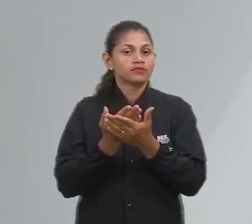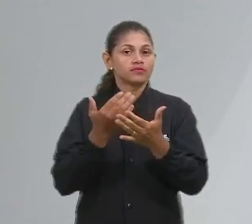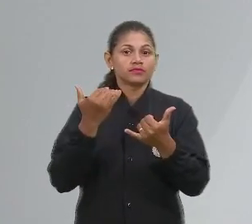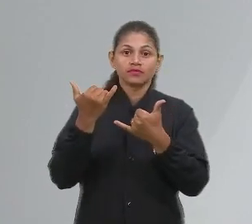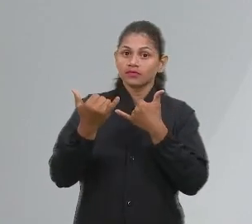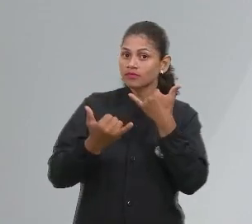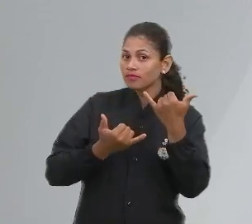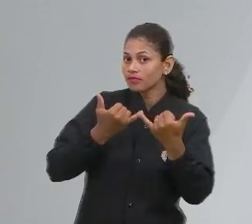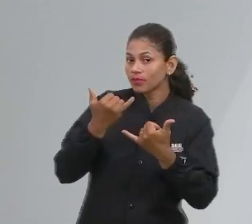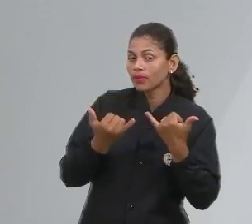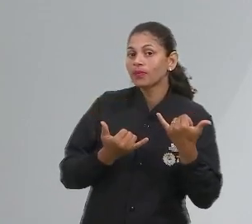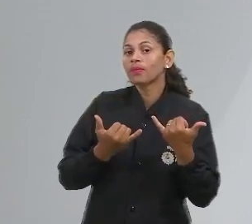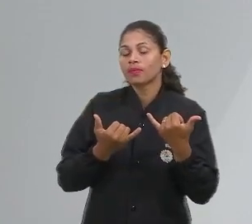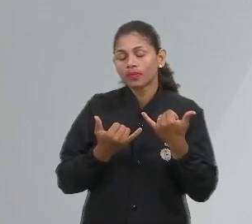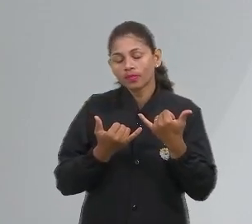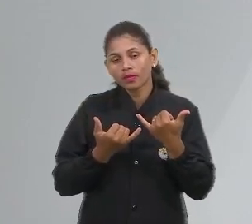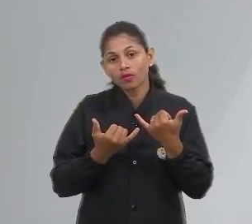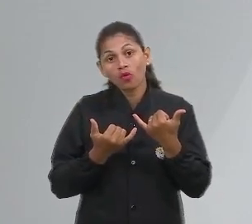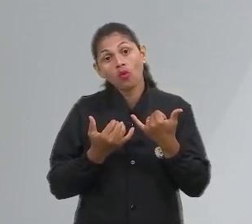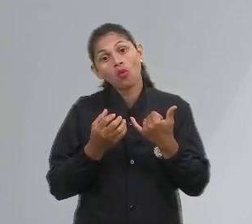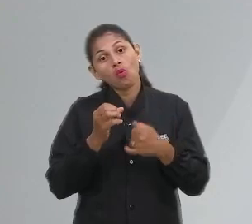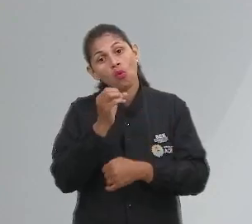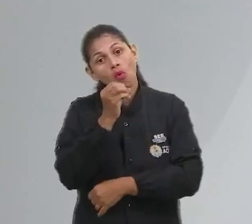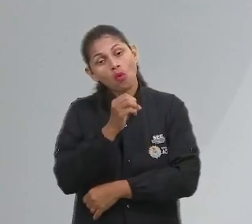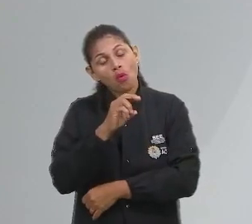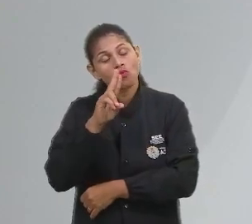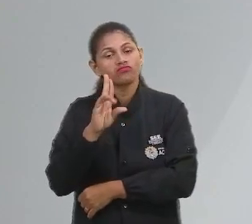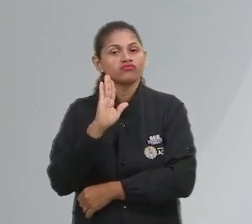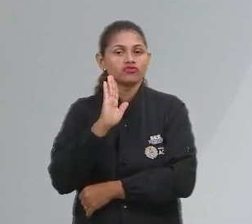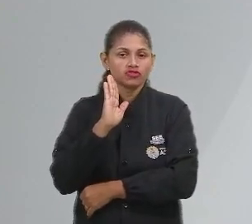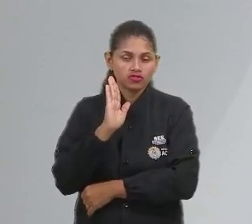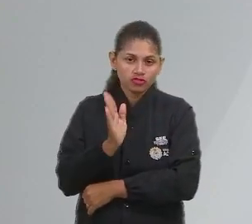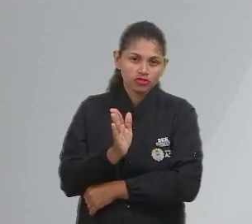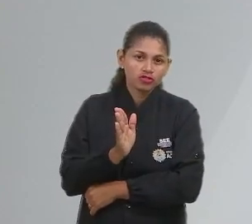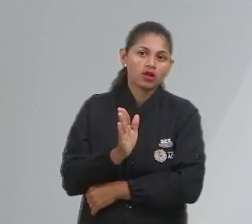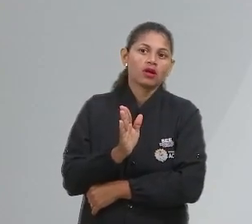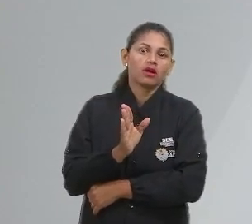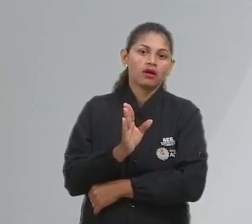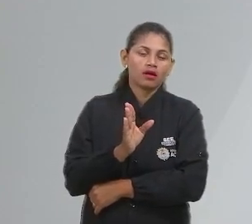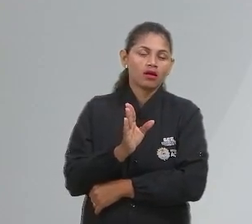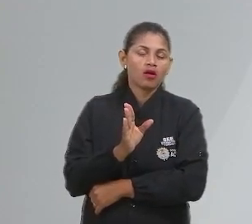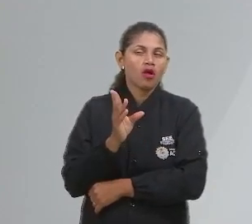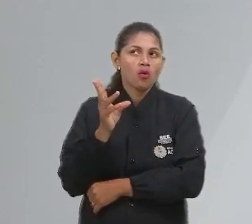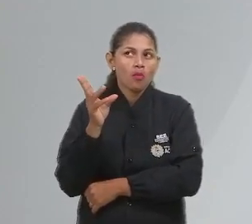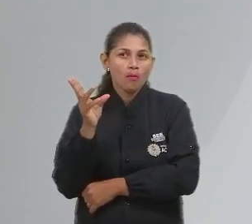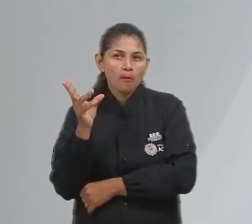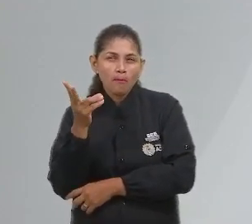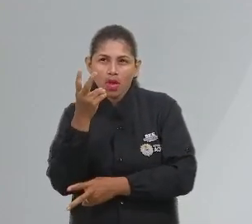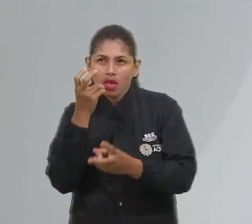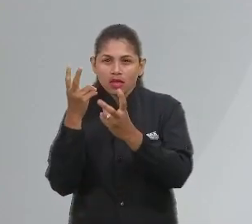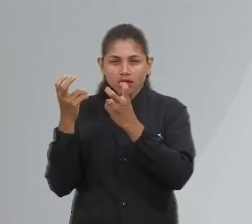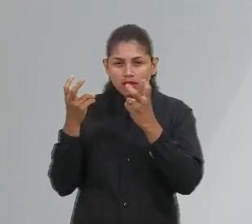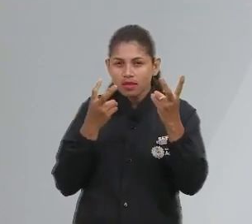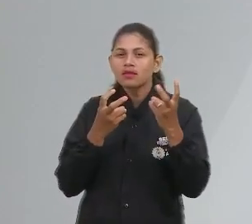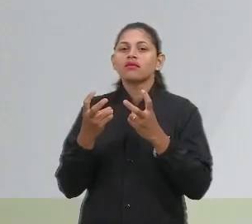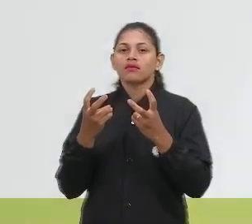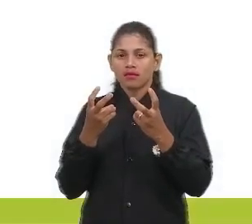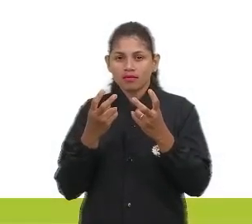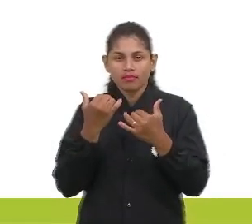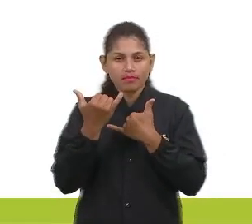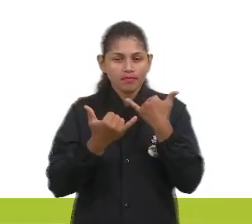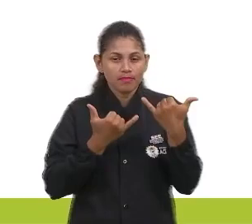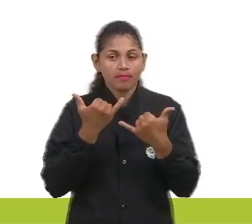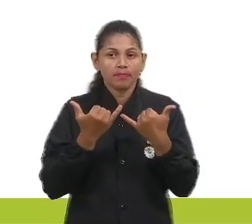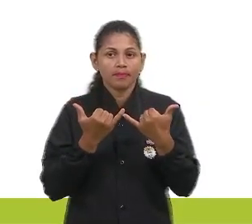certo? Ou provavelmente já ouviu falar, mas agora a gente vai se aprofundar um pouquinho na teoria desse tipo de jogo,